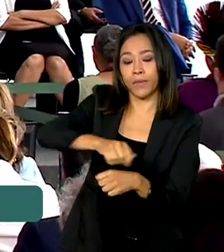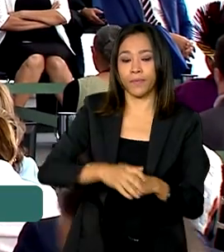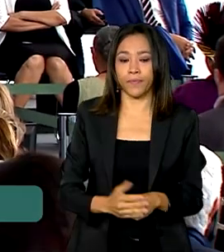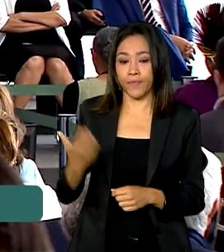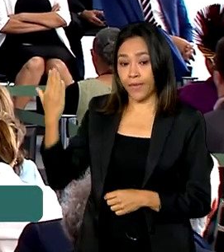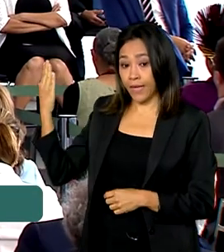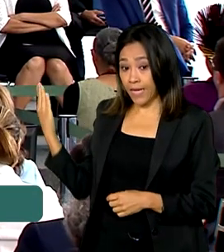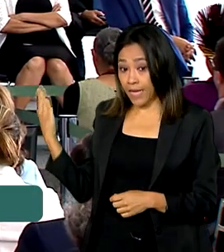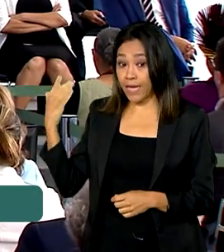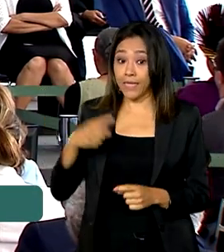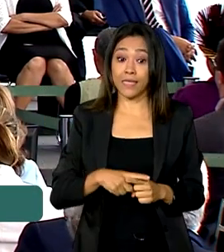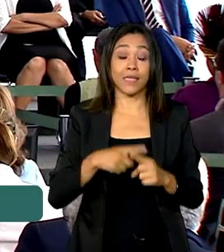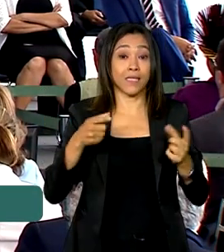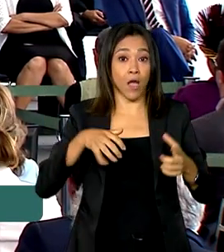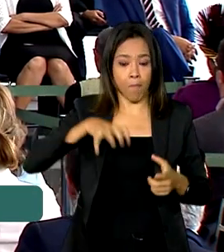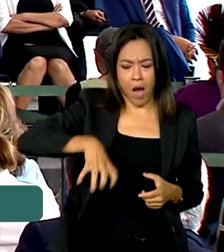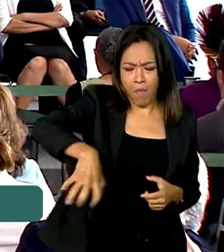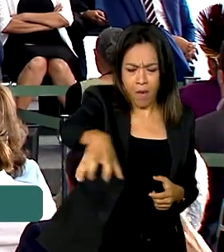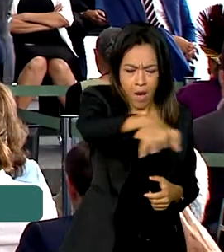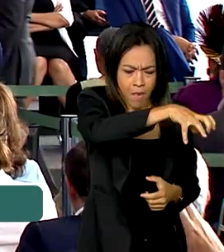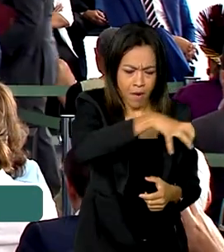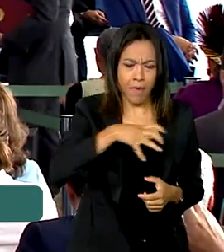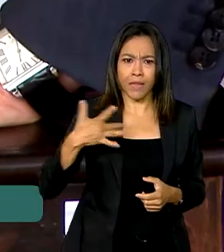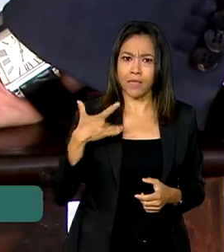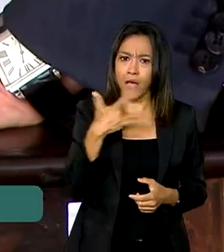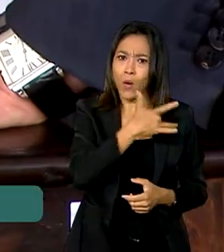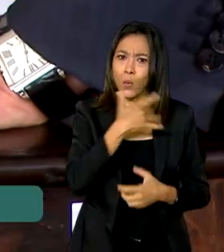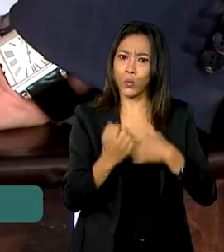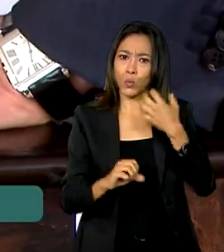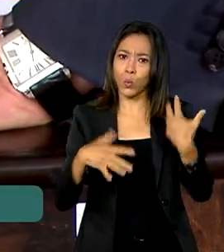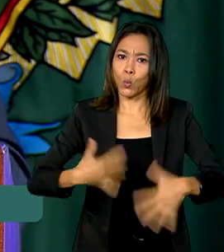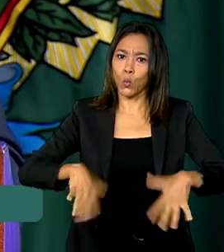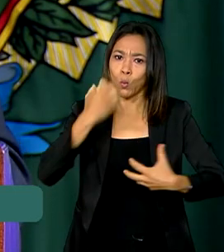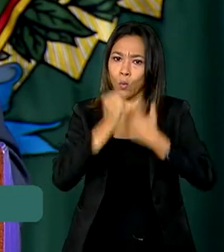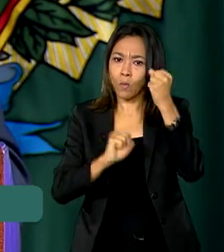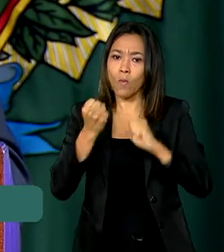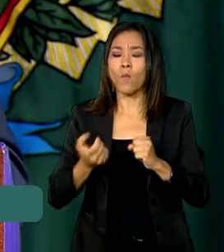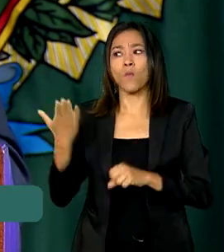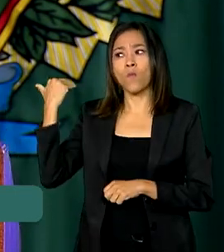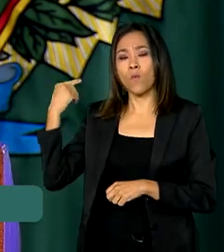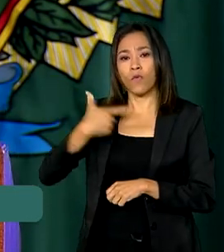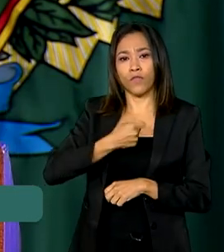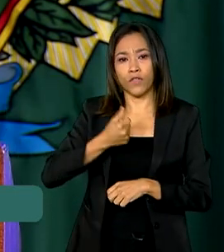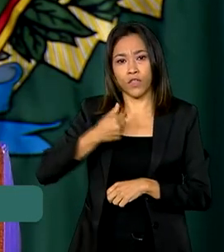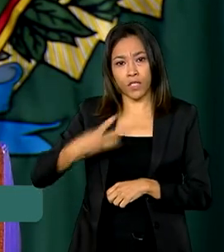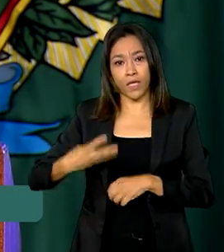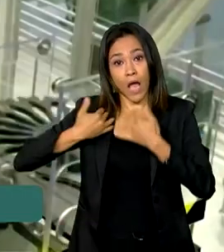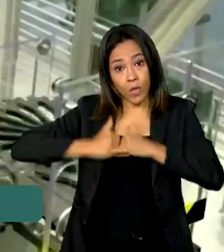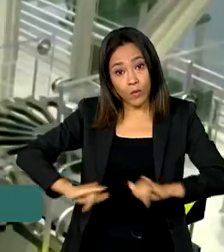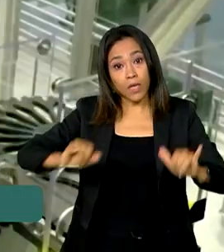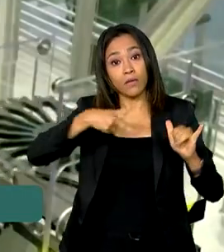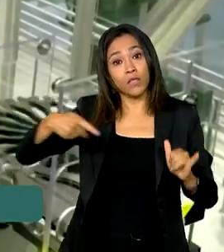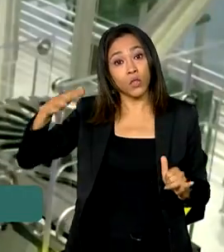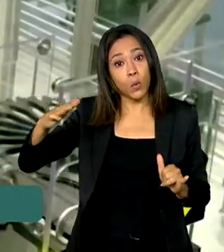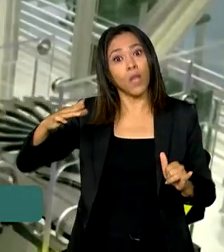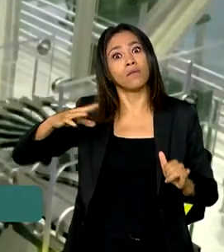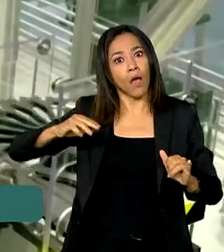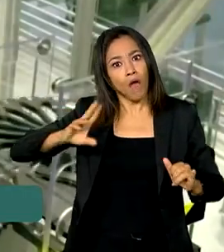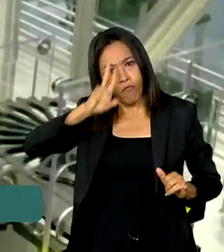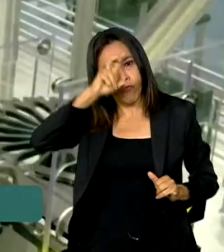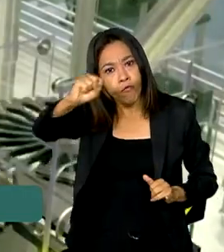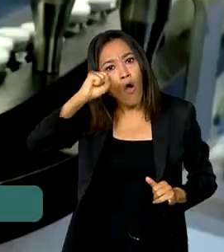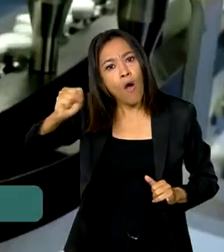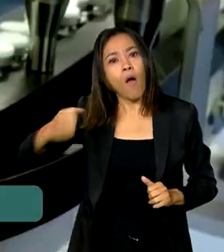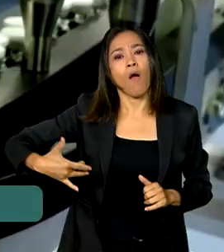O Complexo Econômico Industrial da Saúde, anunciado em 2023 pelo presidente Lula, está ganhando força. O governo